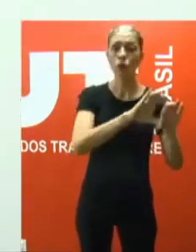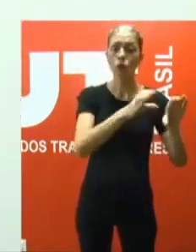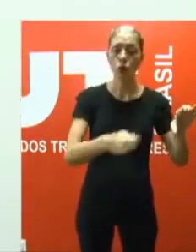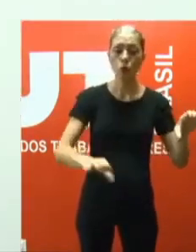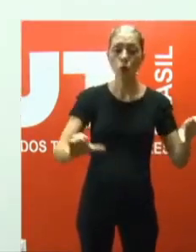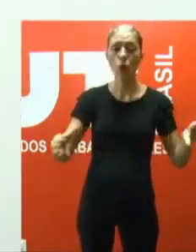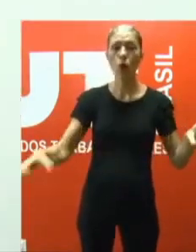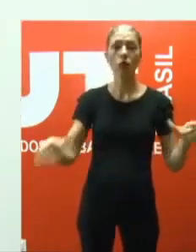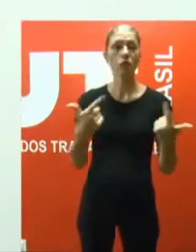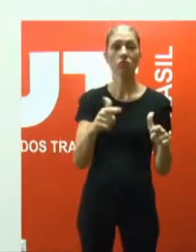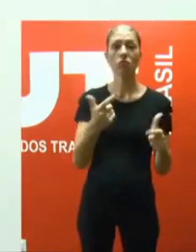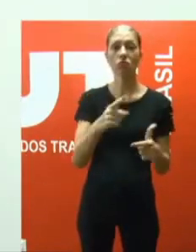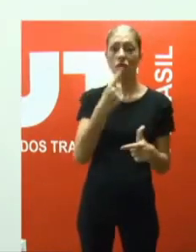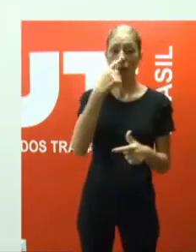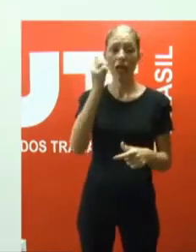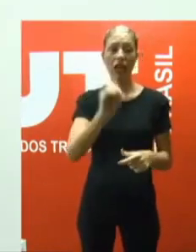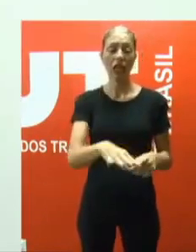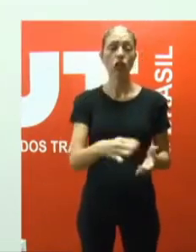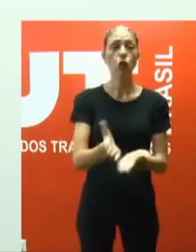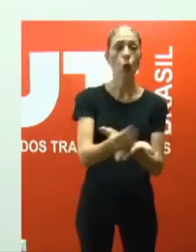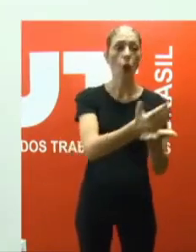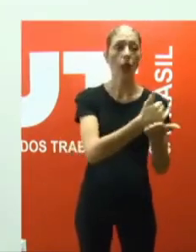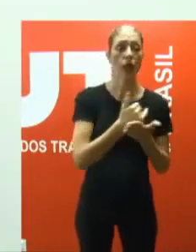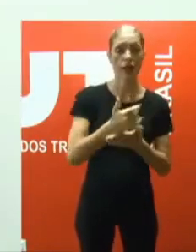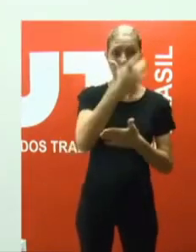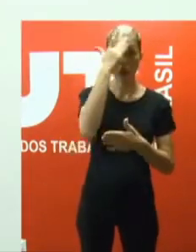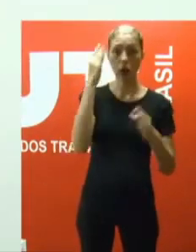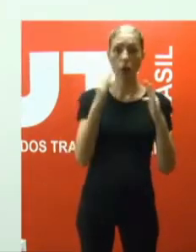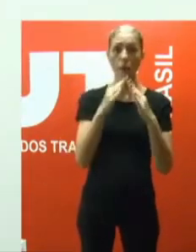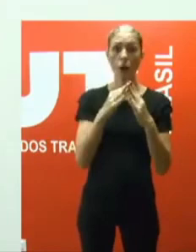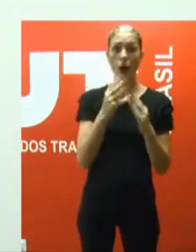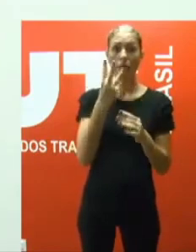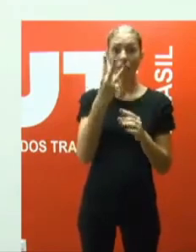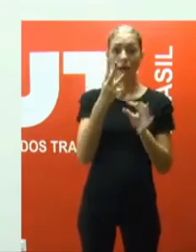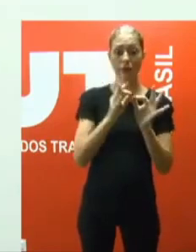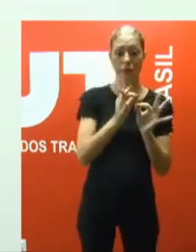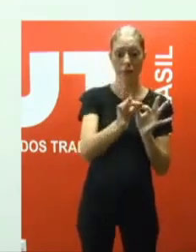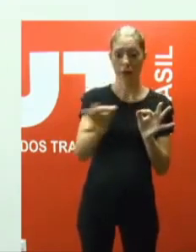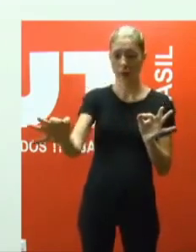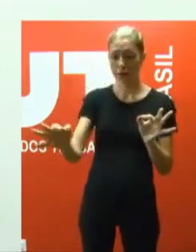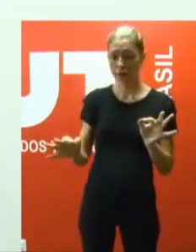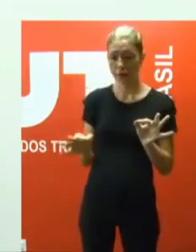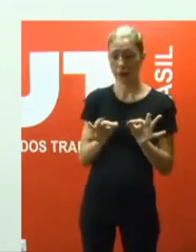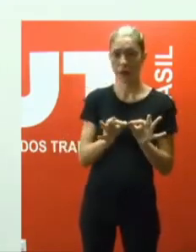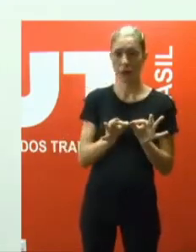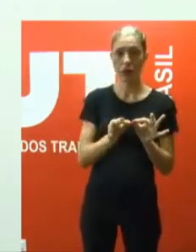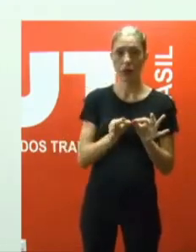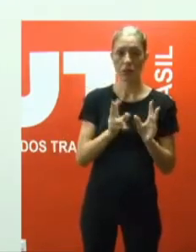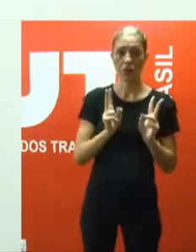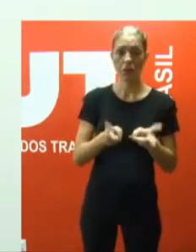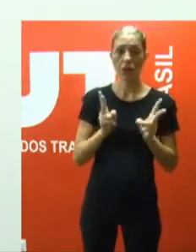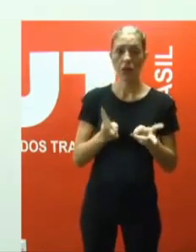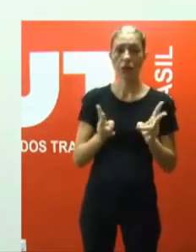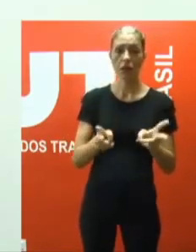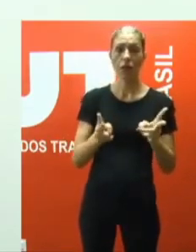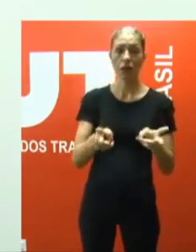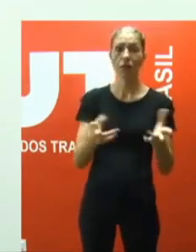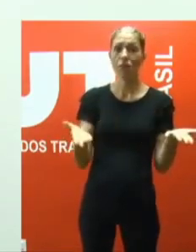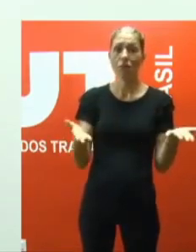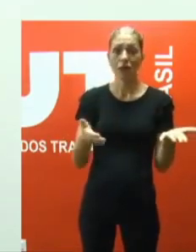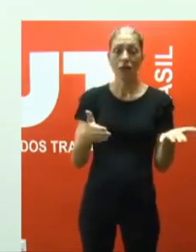coleta de lixo. As pessoas que moram em 3 metros quadrados, ali ele cozinha, ali ele namora, ali eles defecam, ou